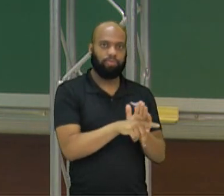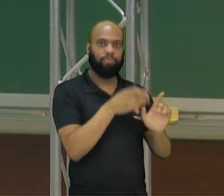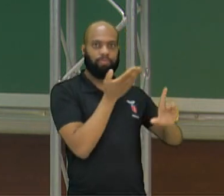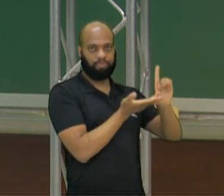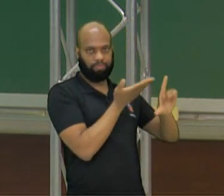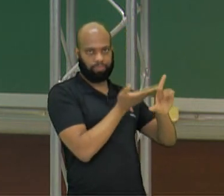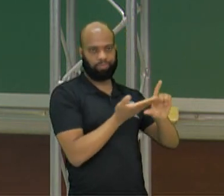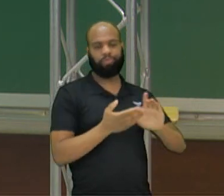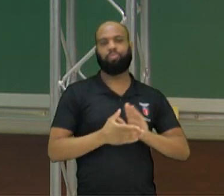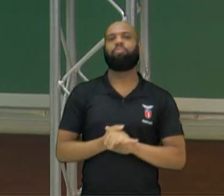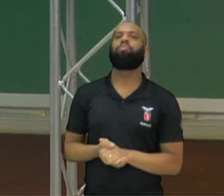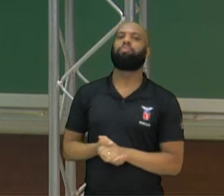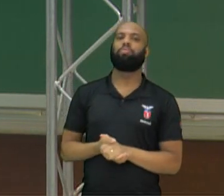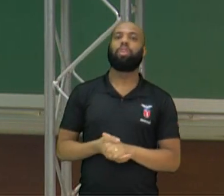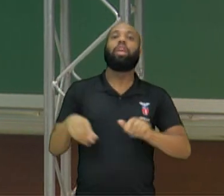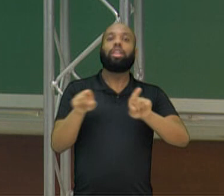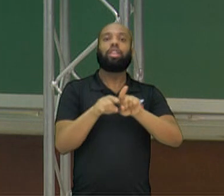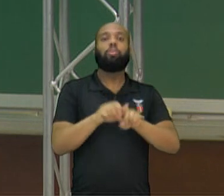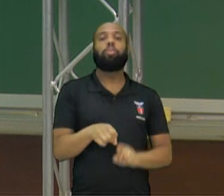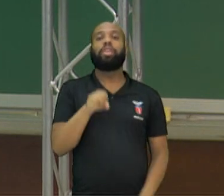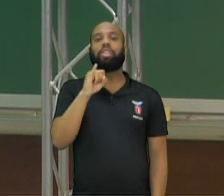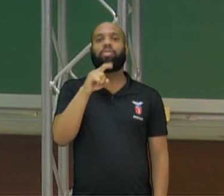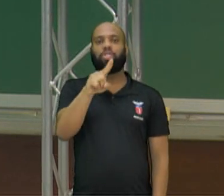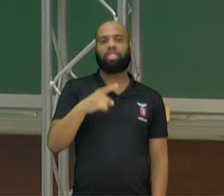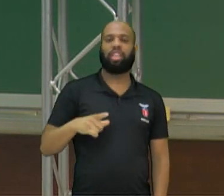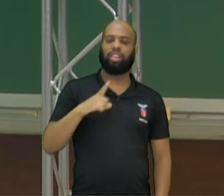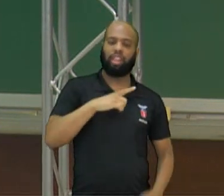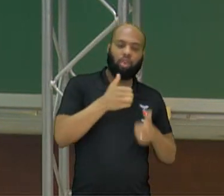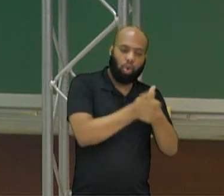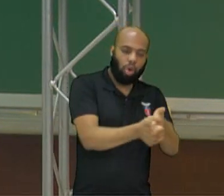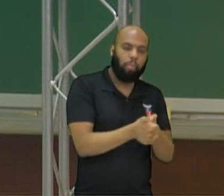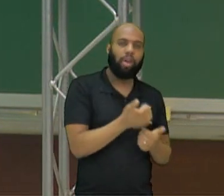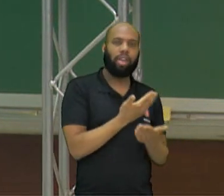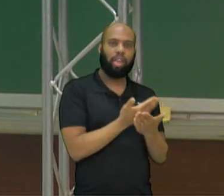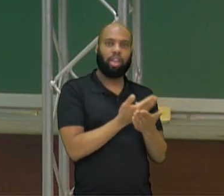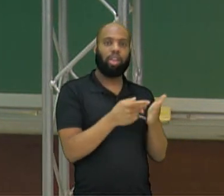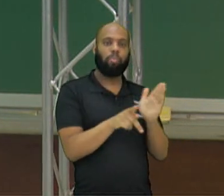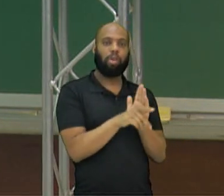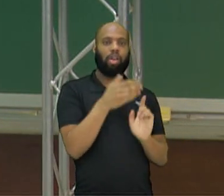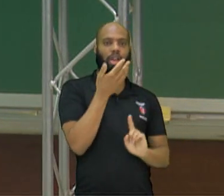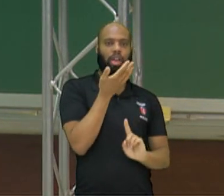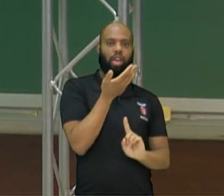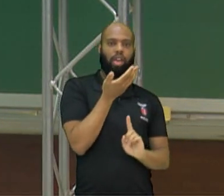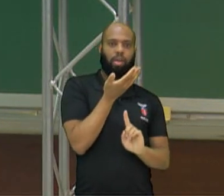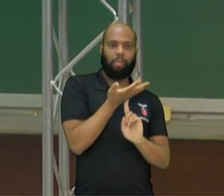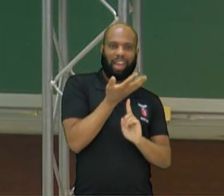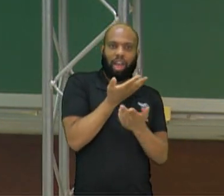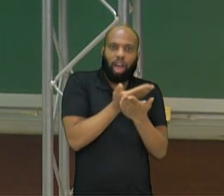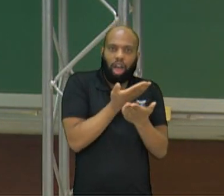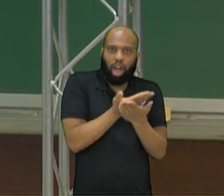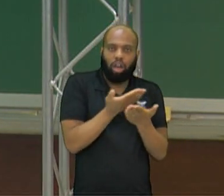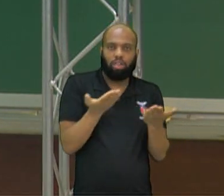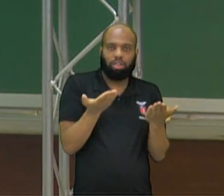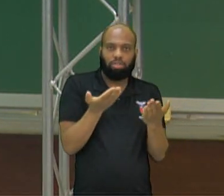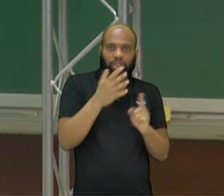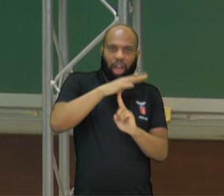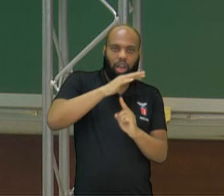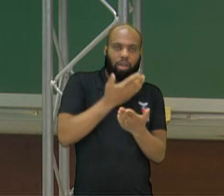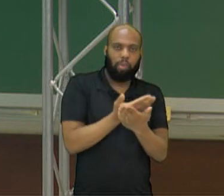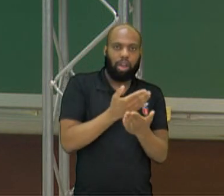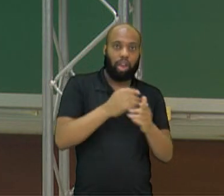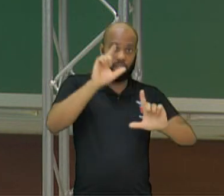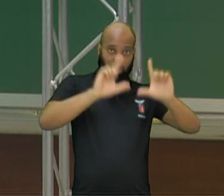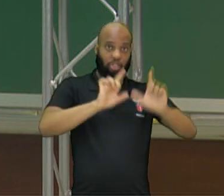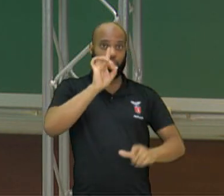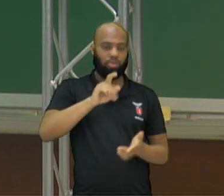do Google Classroom. E caso você esteja acompanhando as aulas do programa Aula Paraná apenas pela televisão, é fundamental que